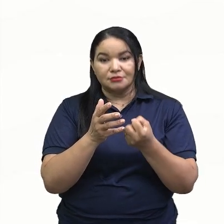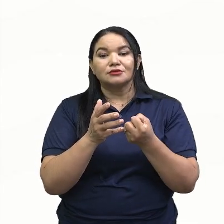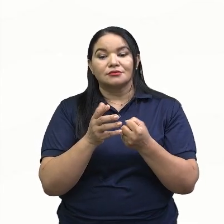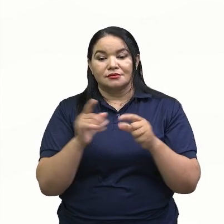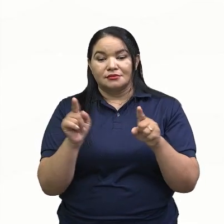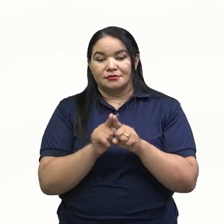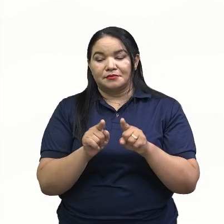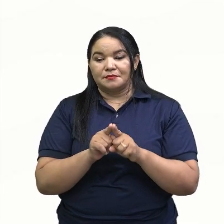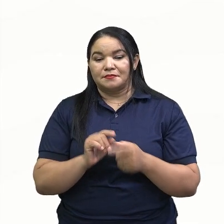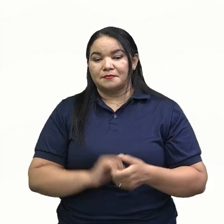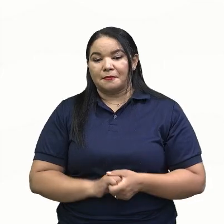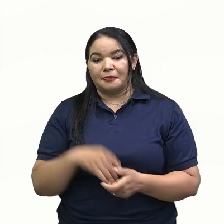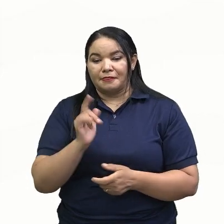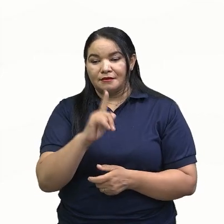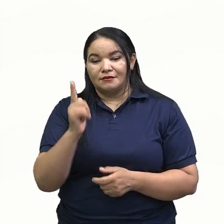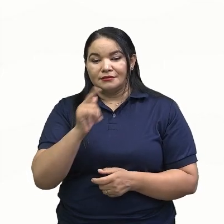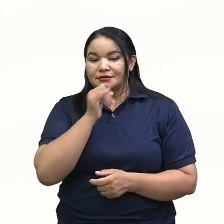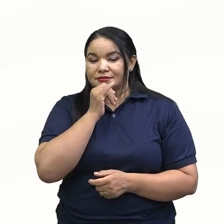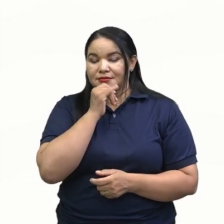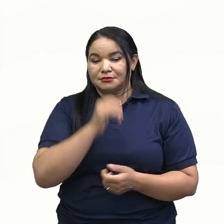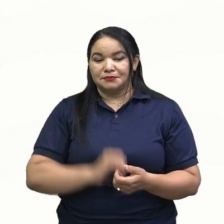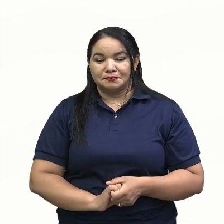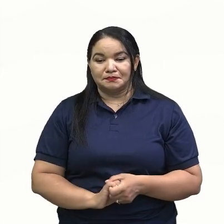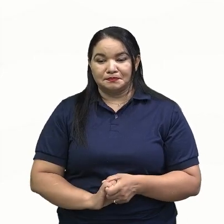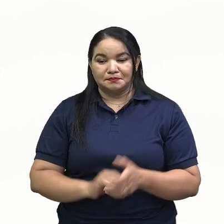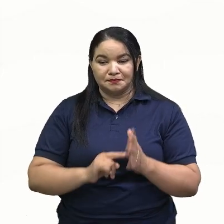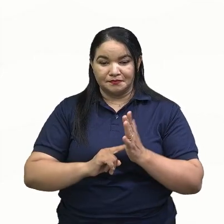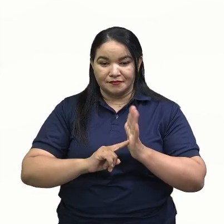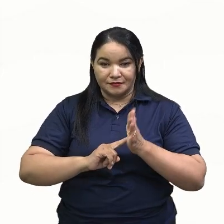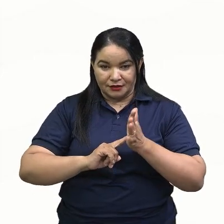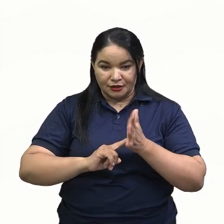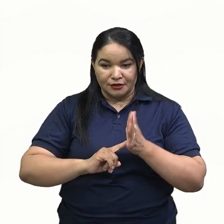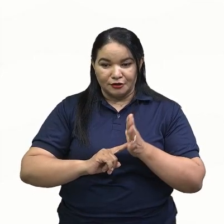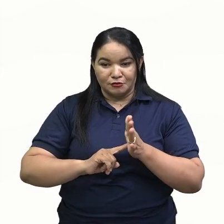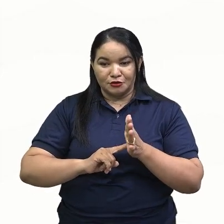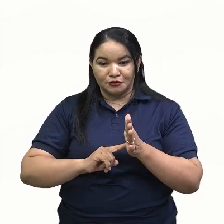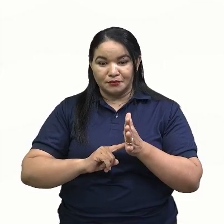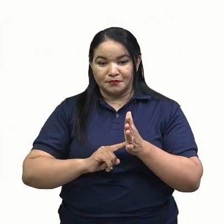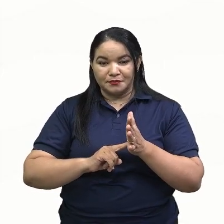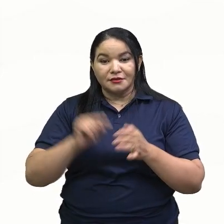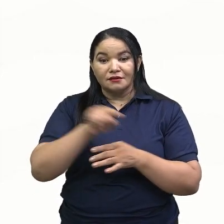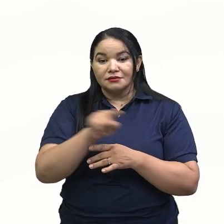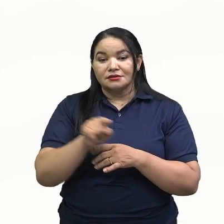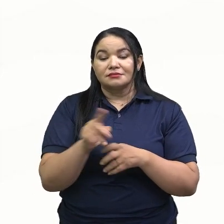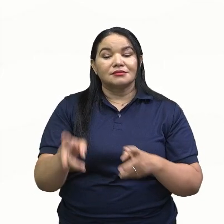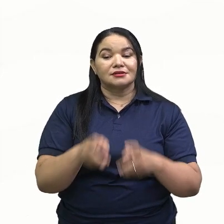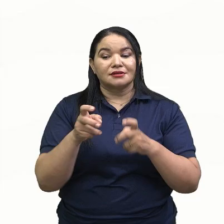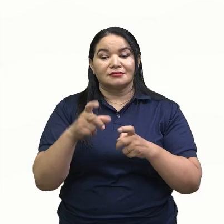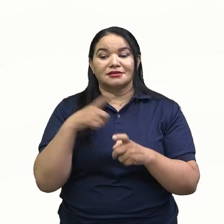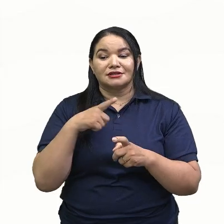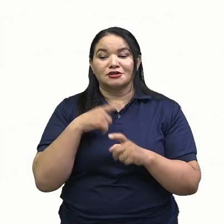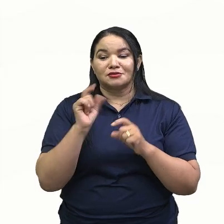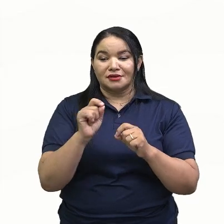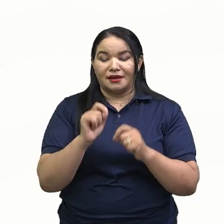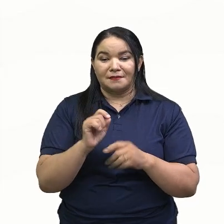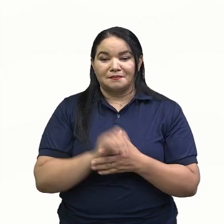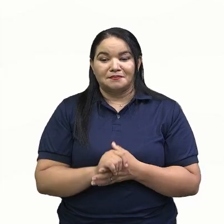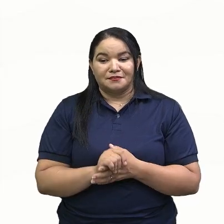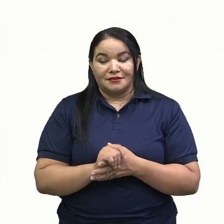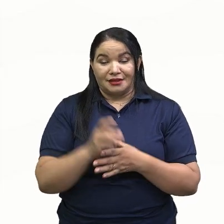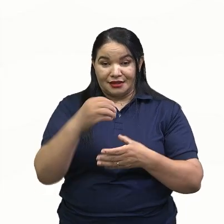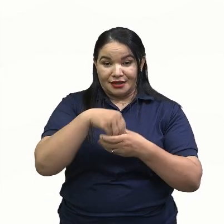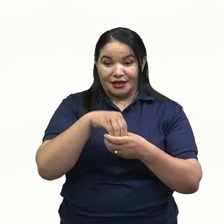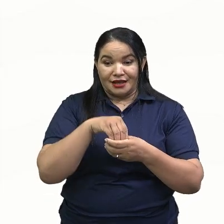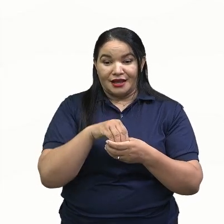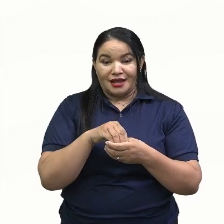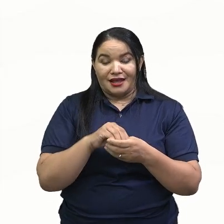Outro exemplo são os motores. Neste caso aí, você percebe que temos um refrigerador. E